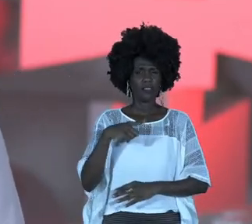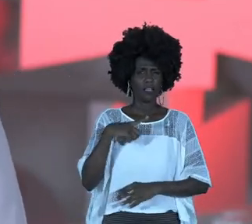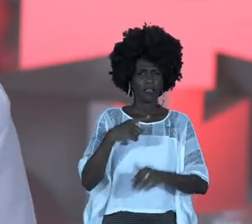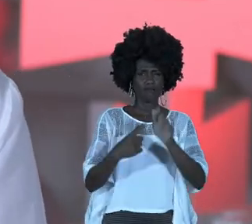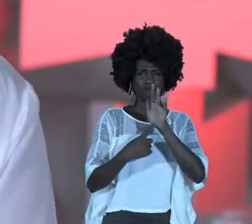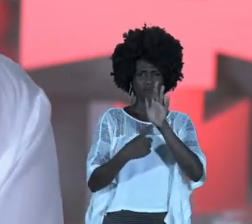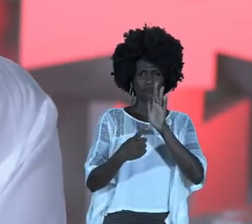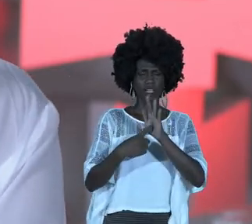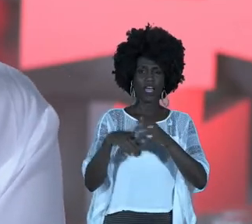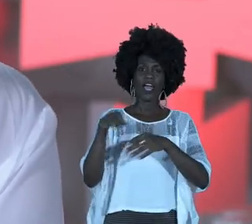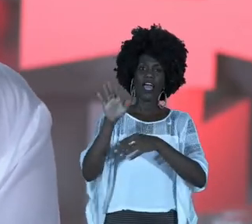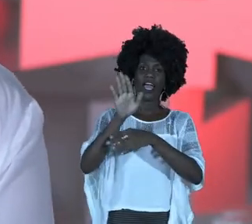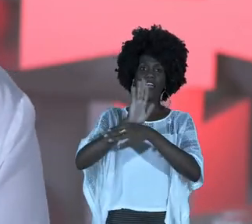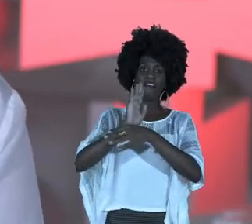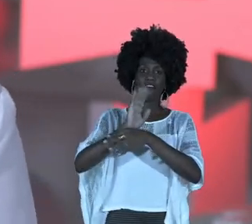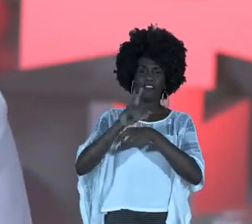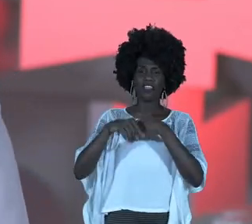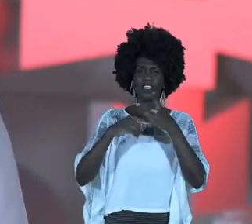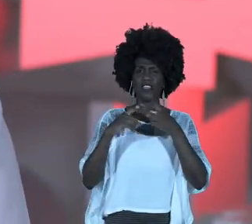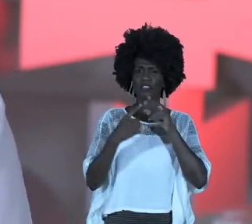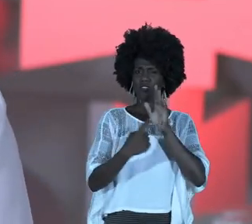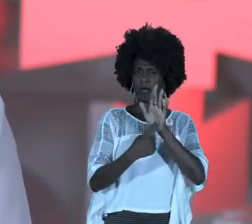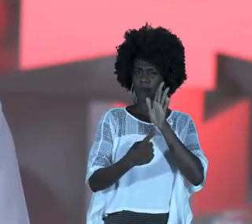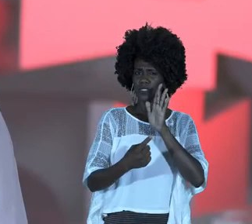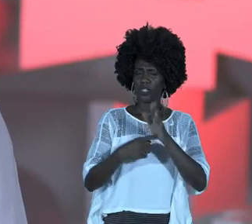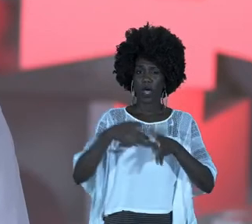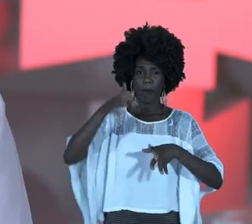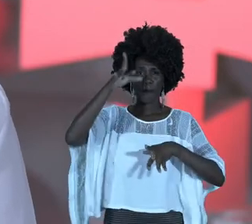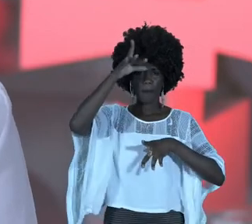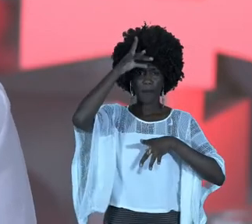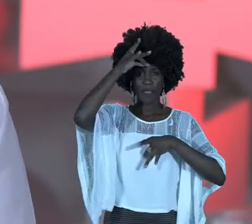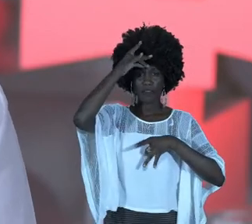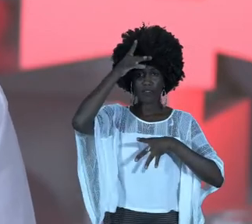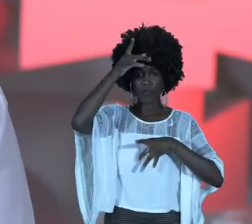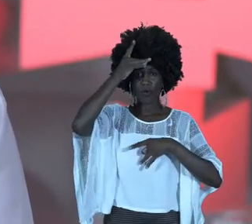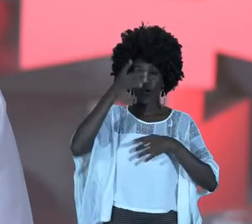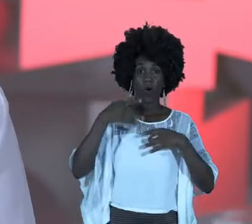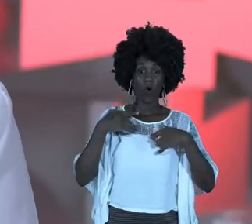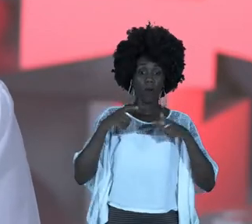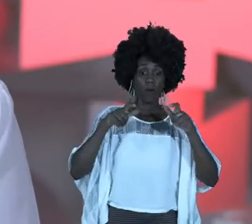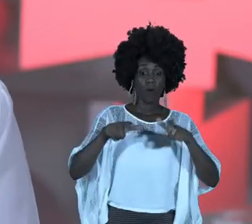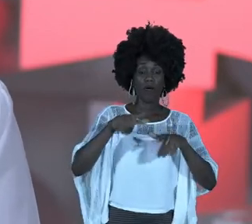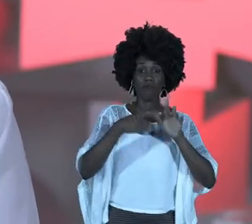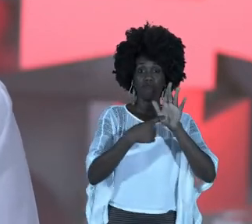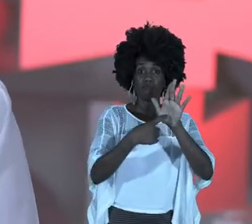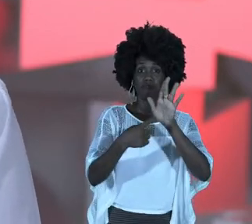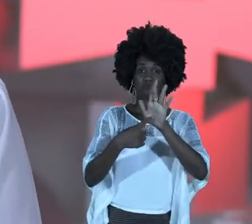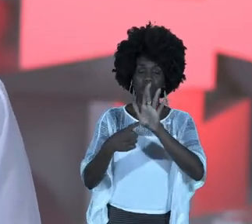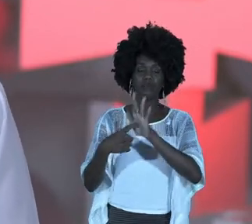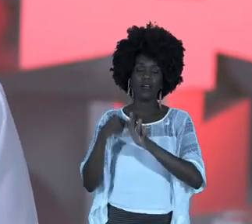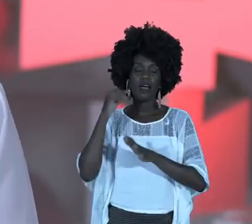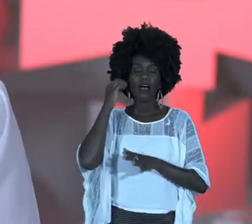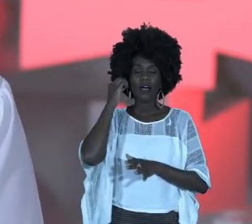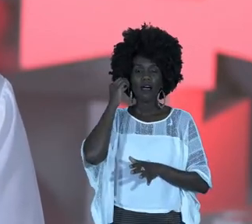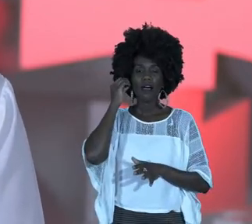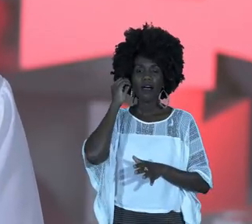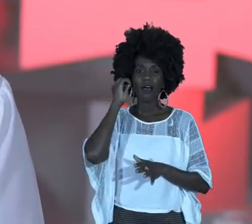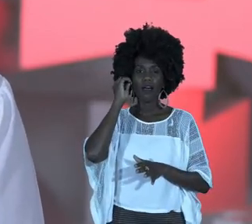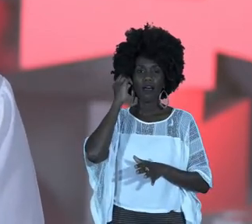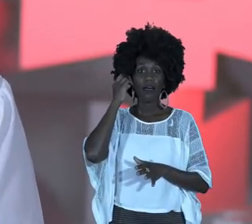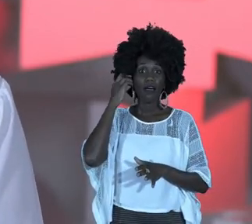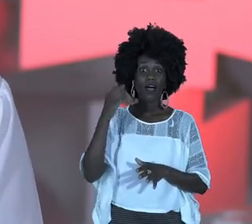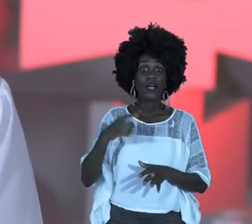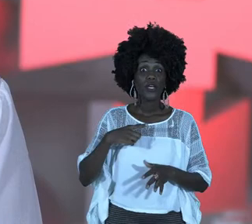em vídeos, em instalações, performances, ocupações. E hoje a gente tem